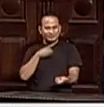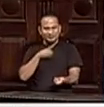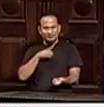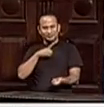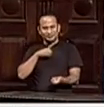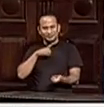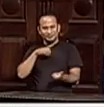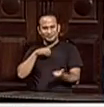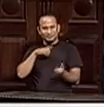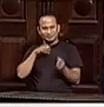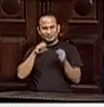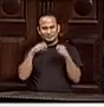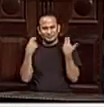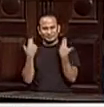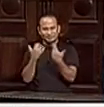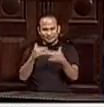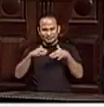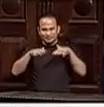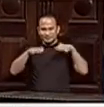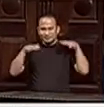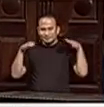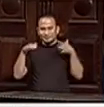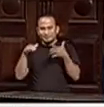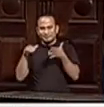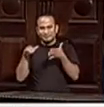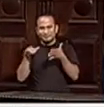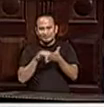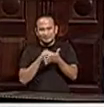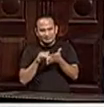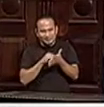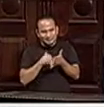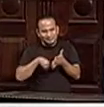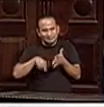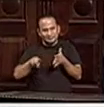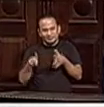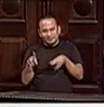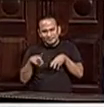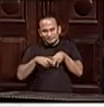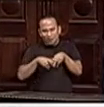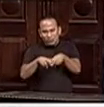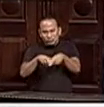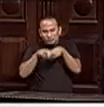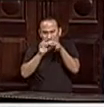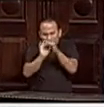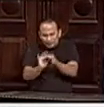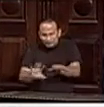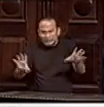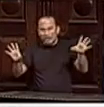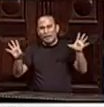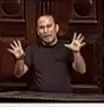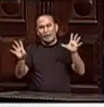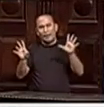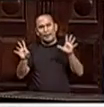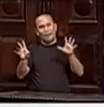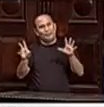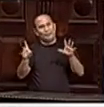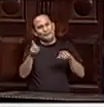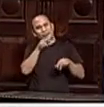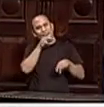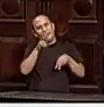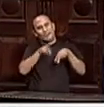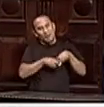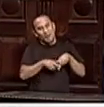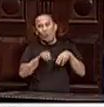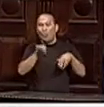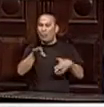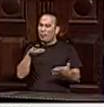plenário diretamente para a Secretaria de Administração Penitenciária para soltar os parlamentares presos, ou isso deveria